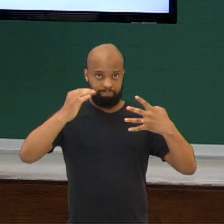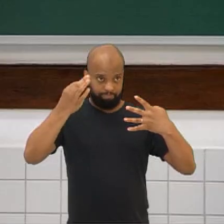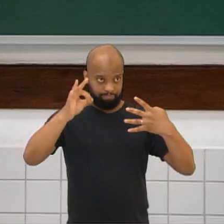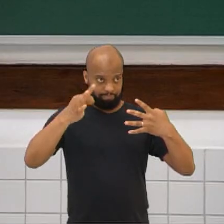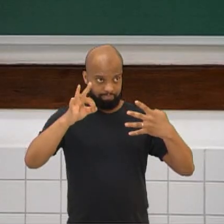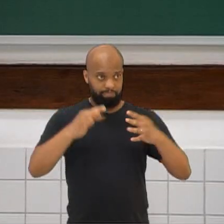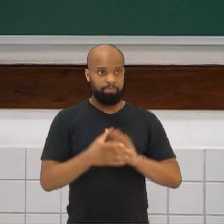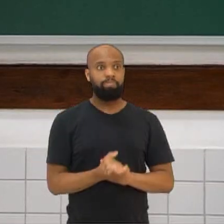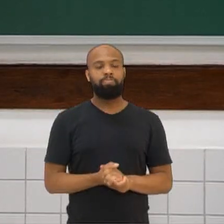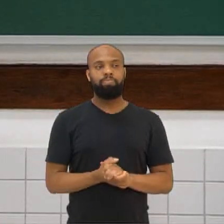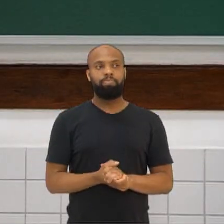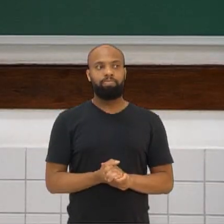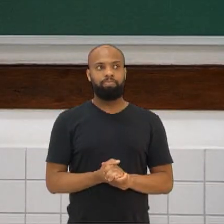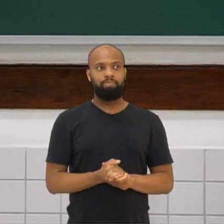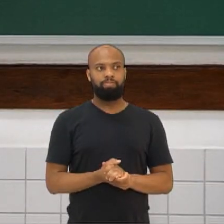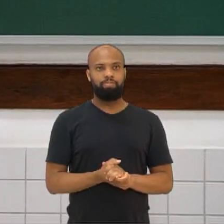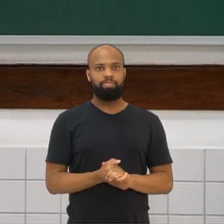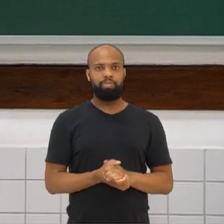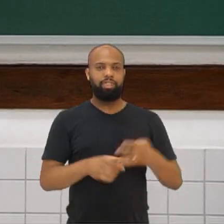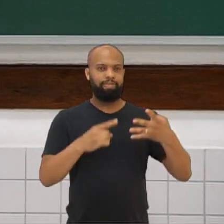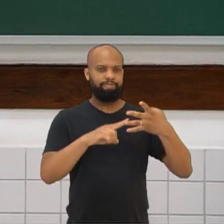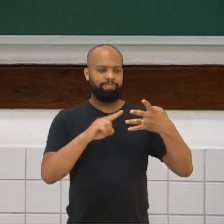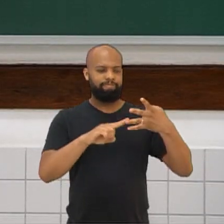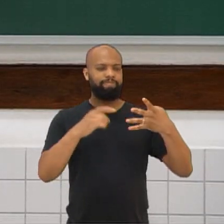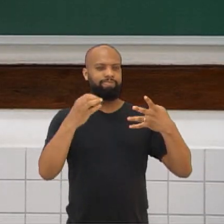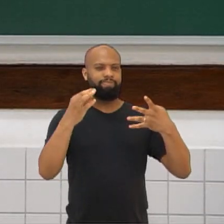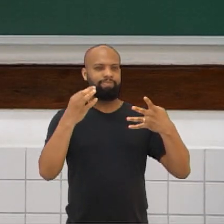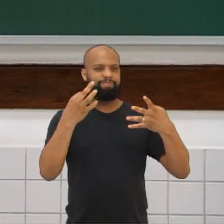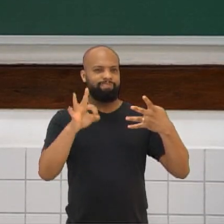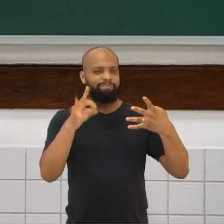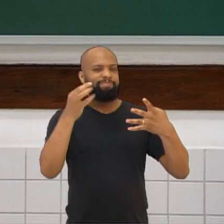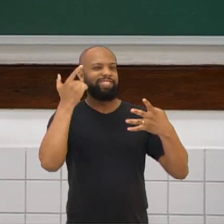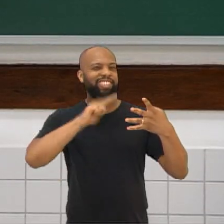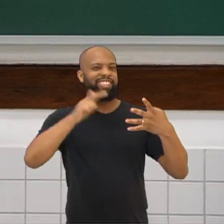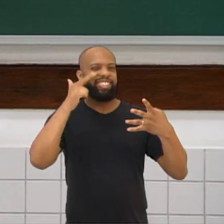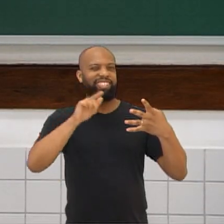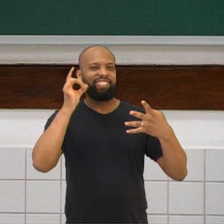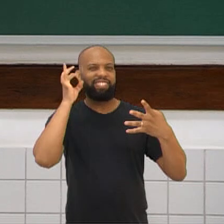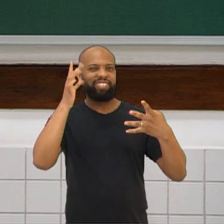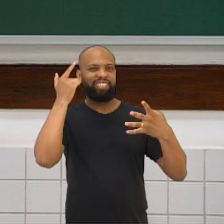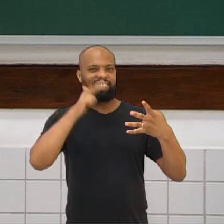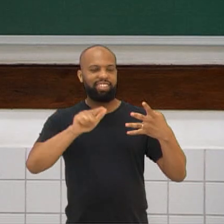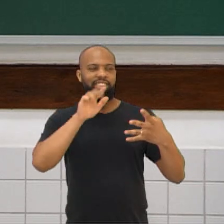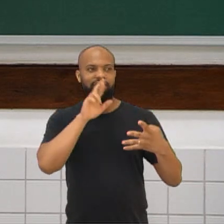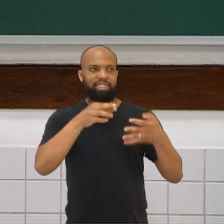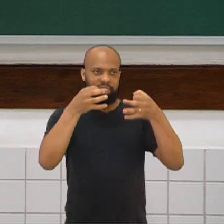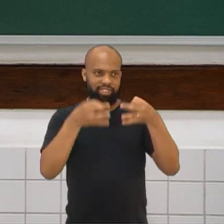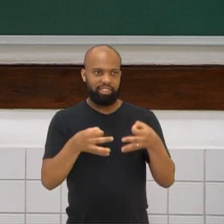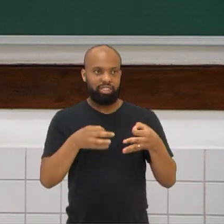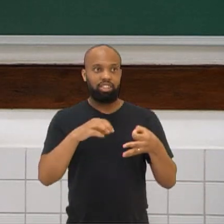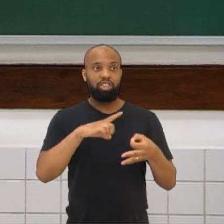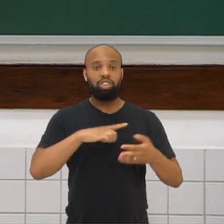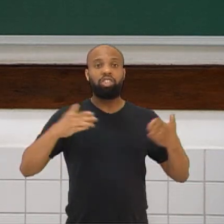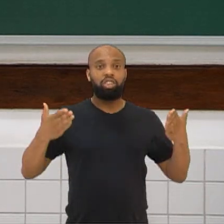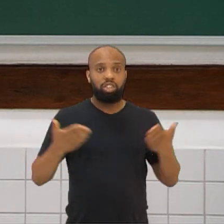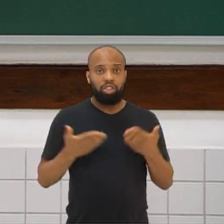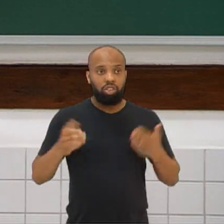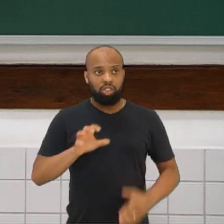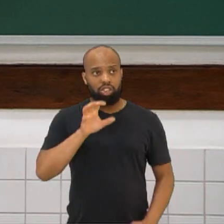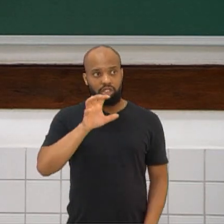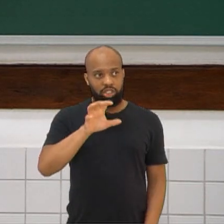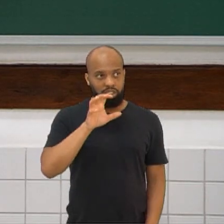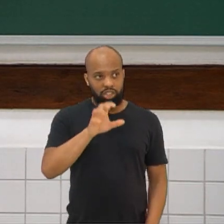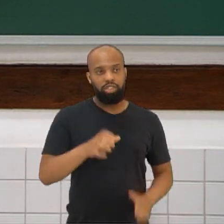C de chuchuzinho, para não esquecer. Pessoal, o que tínhamos para a aula de hoje era